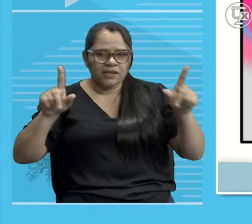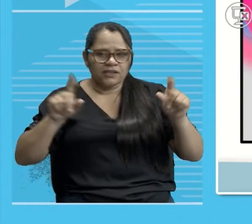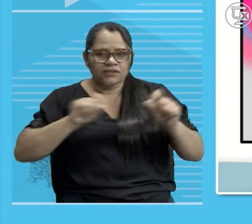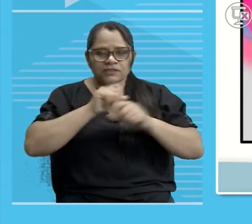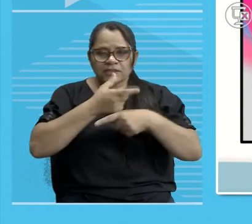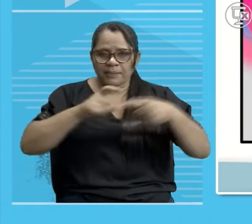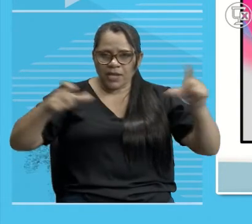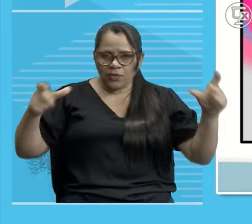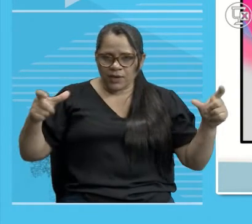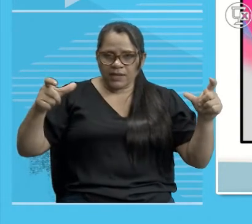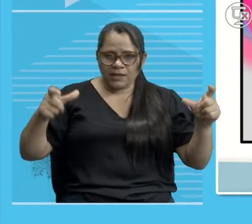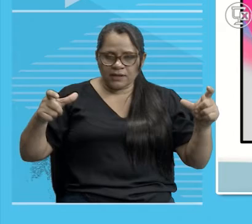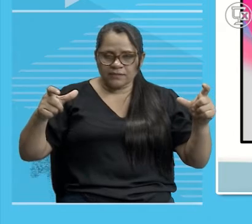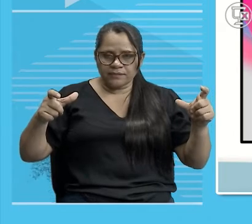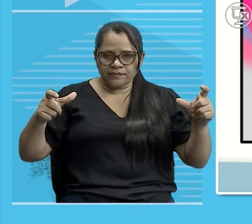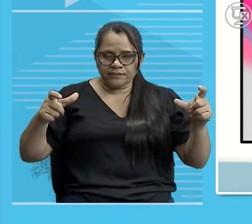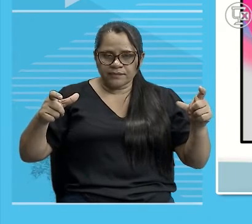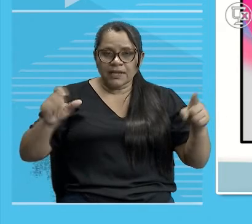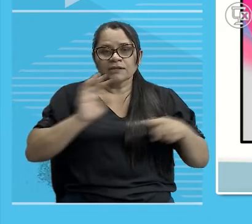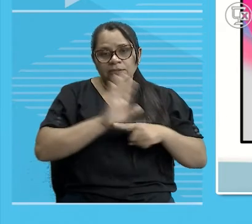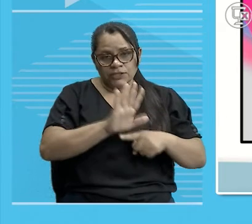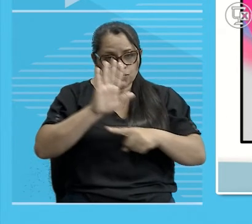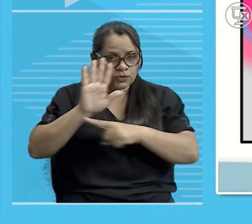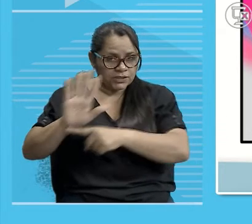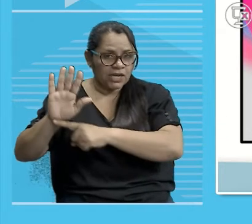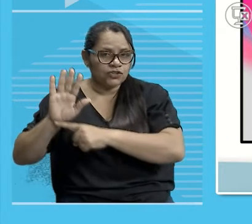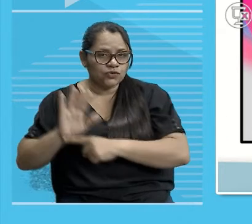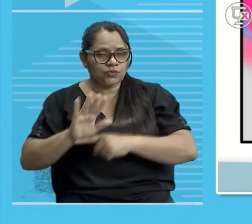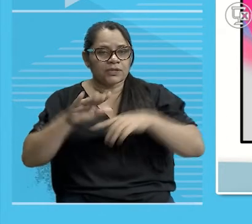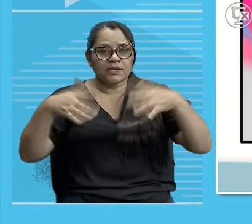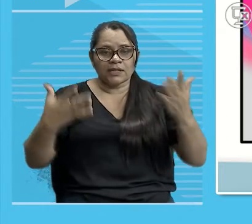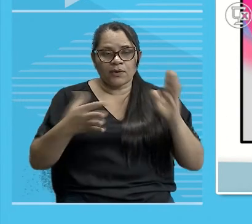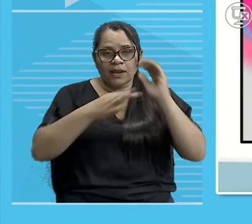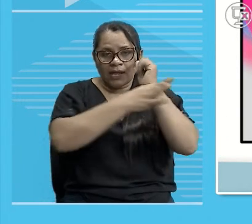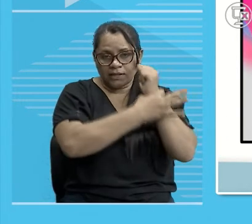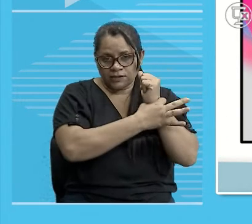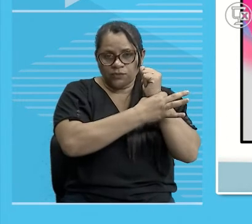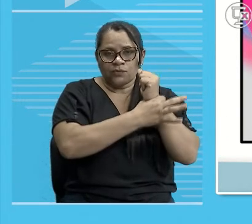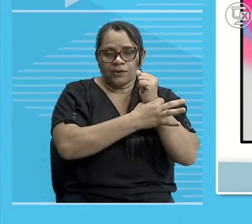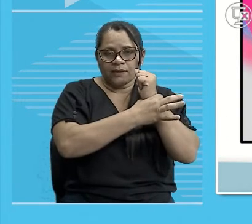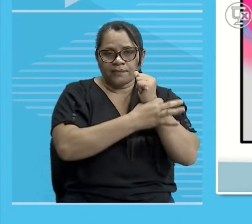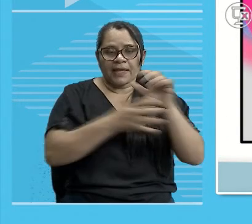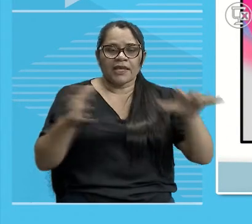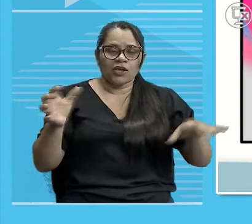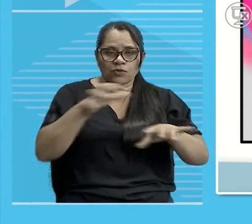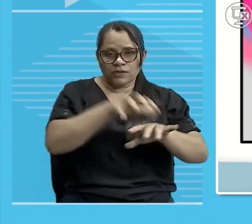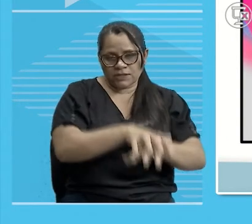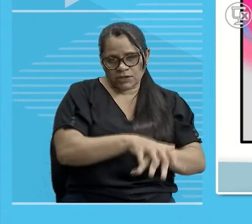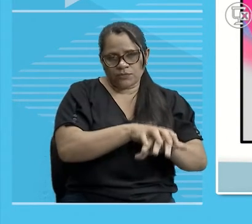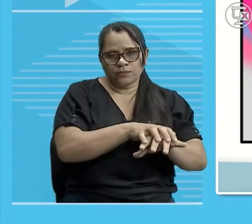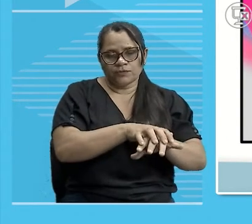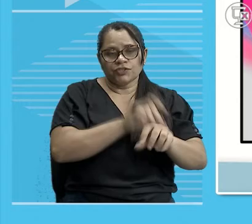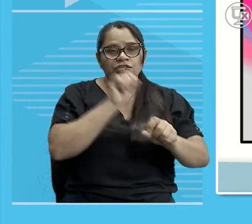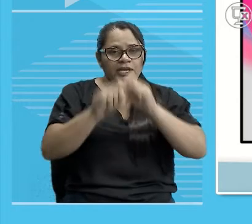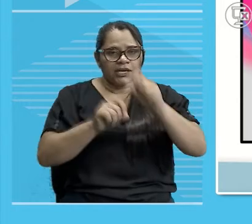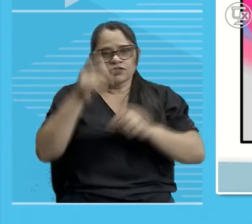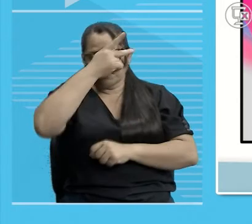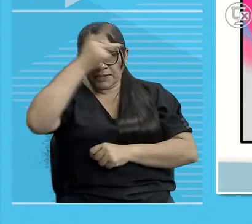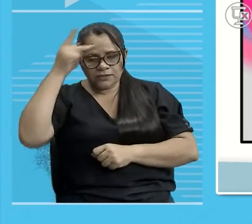maioria dos colaboradores ela vai assegurar a inclusão de pessoas com deficiência